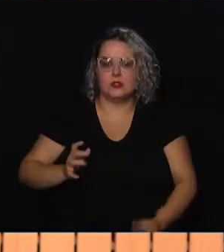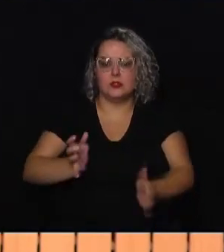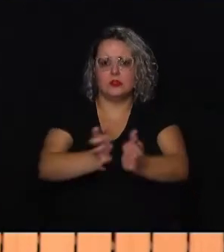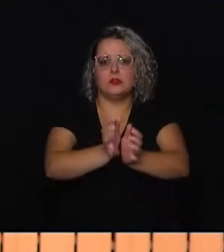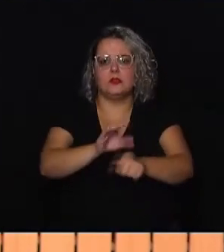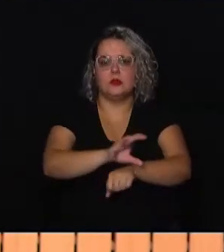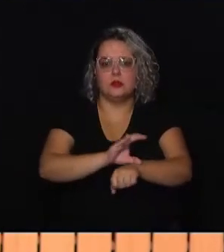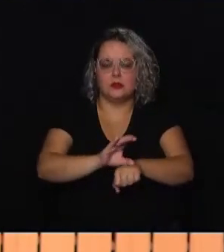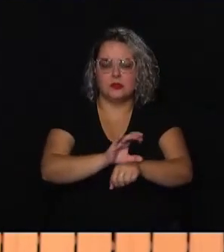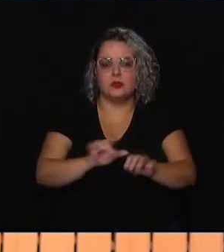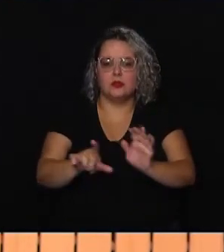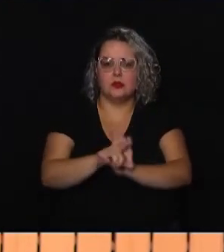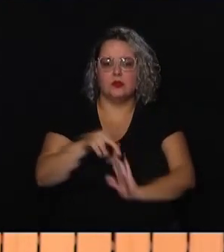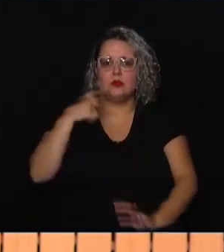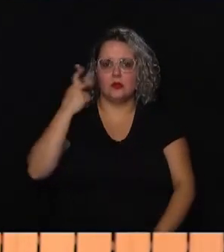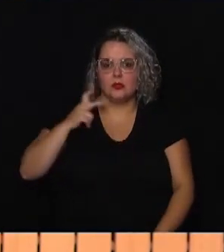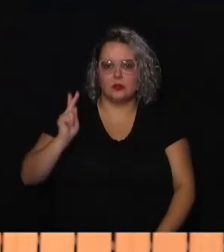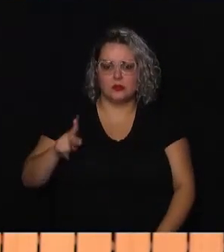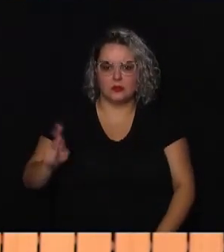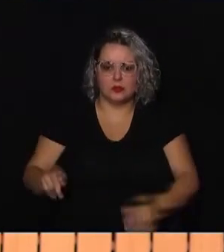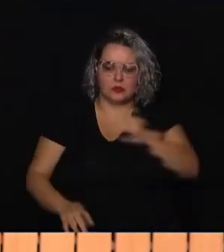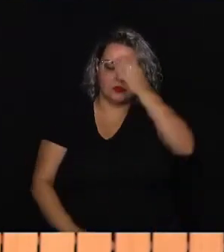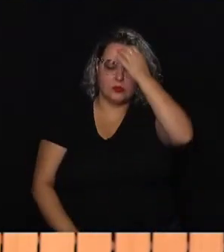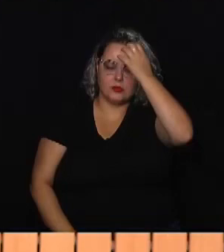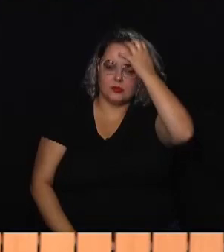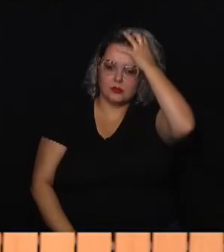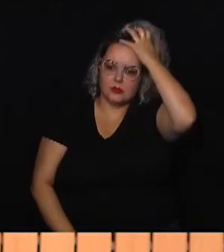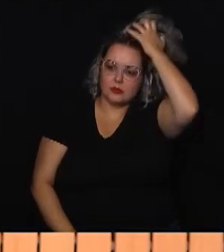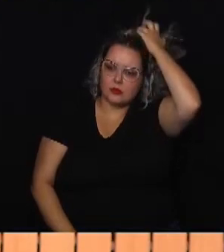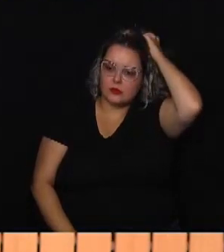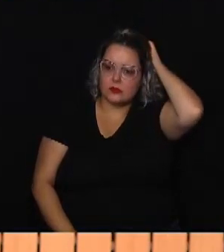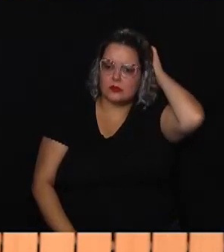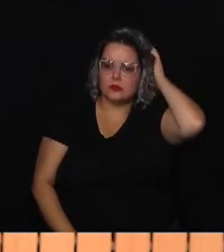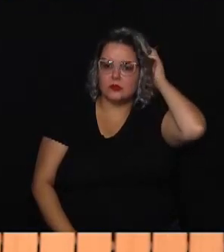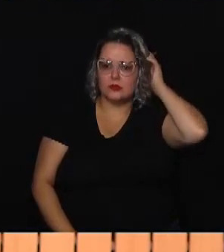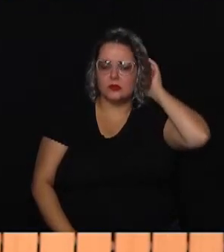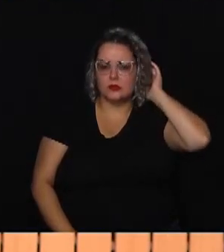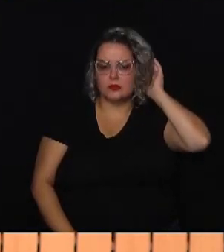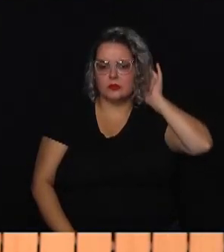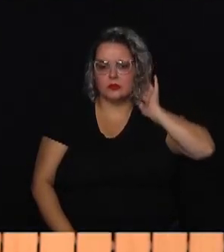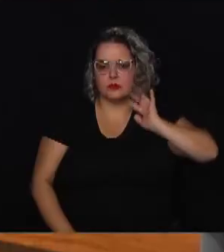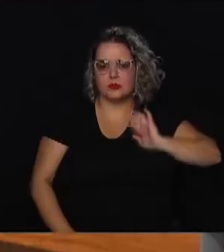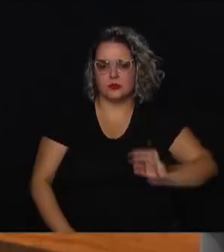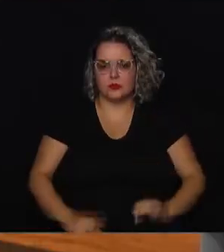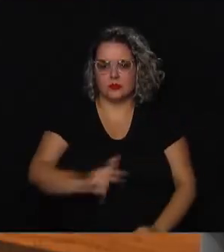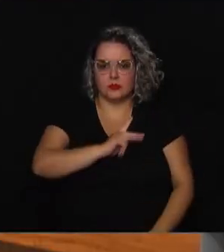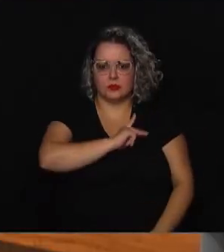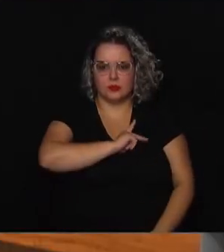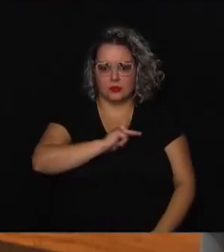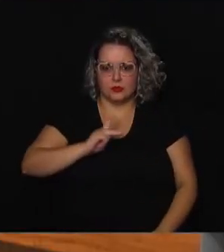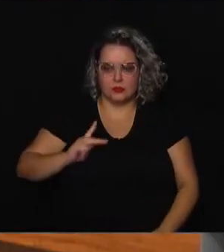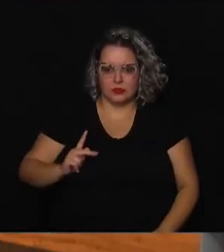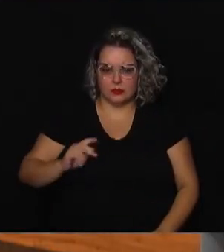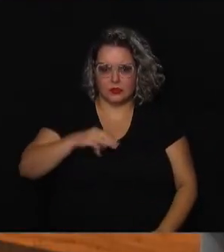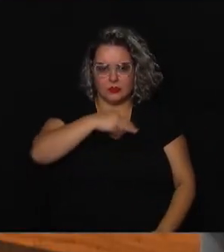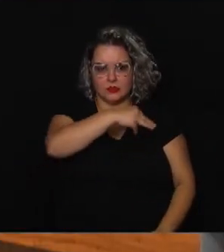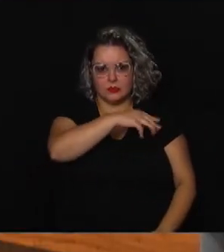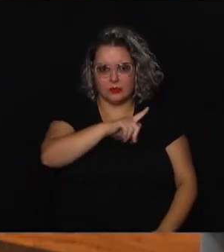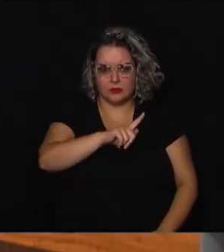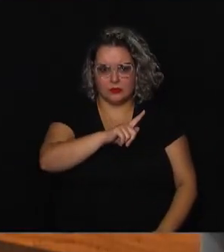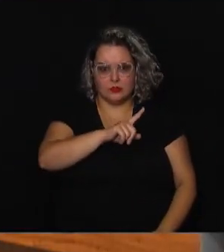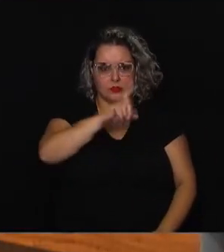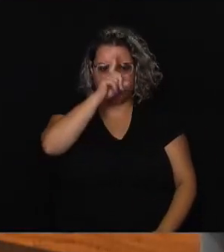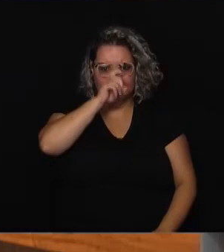Alberto. Também dar as boas-vindas ao amigo, presidente da Rede Mário Gatti, doutor Sérgio Bisoni, seja